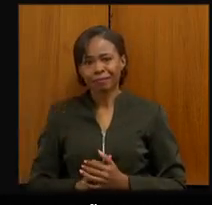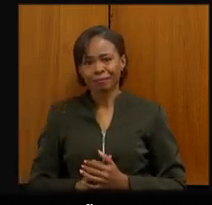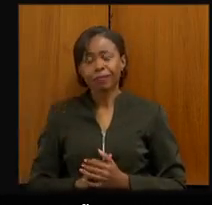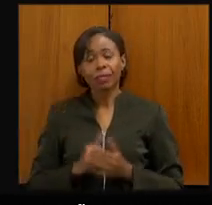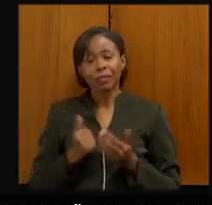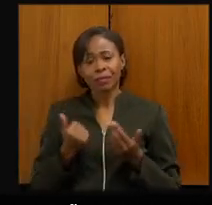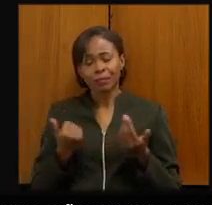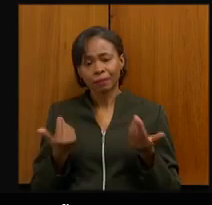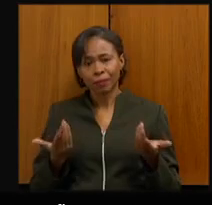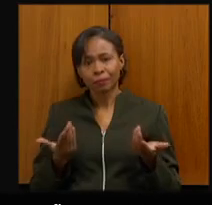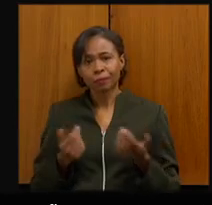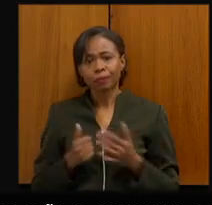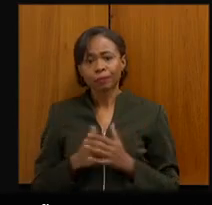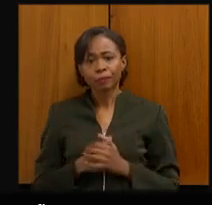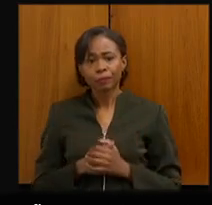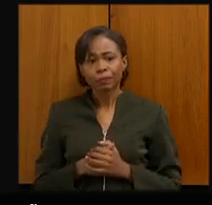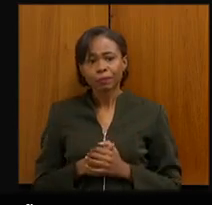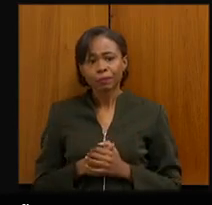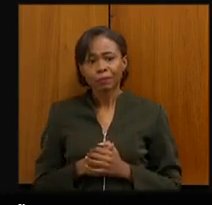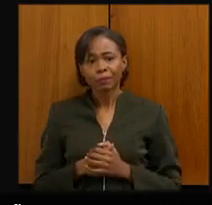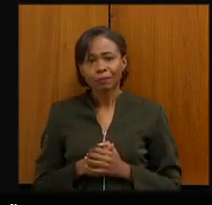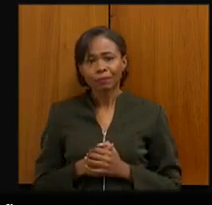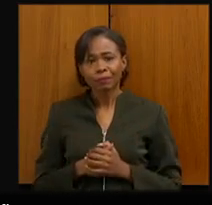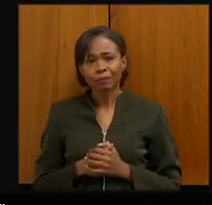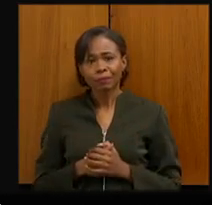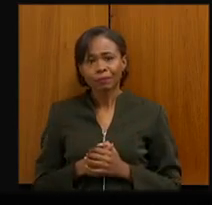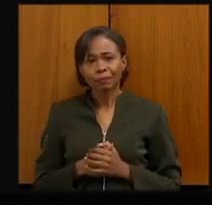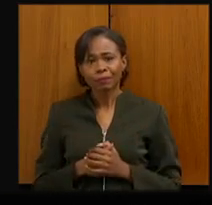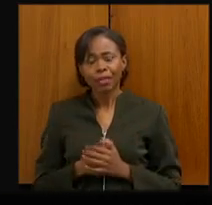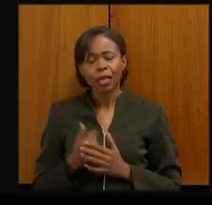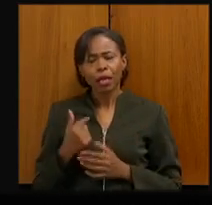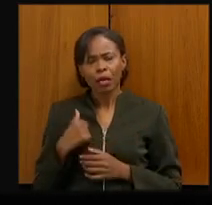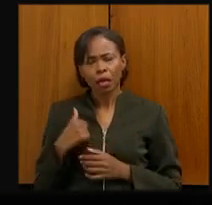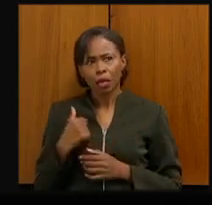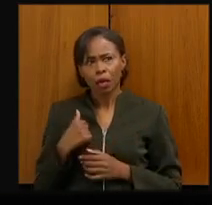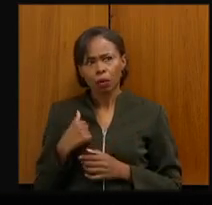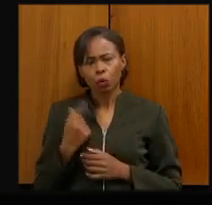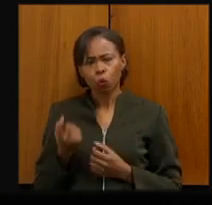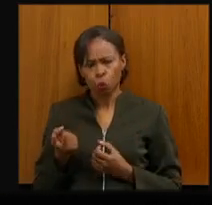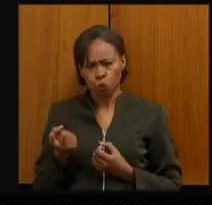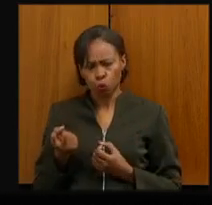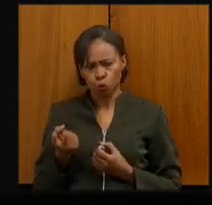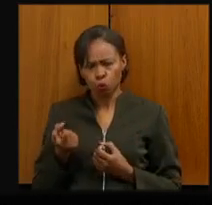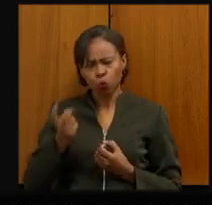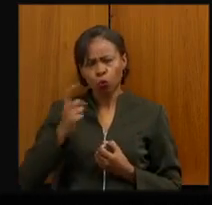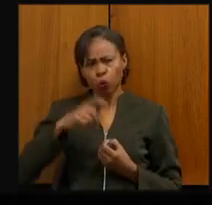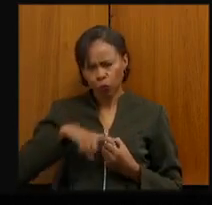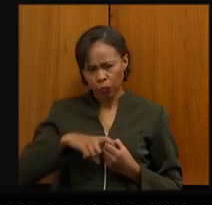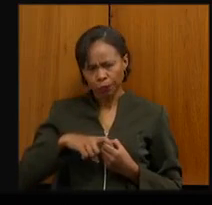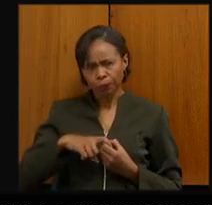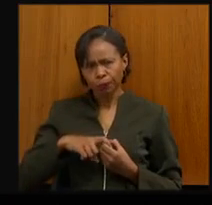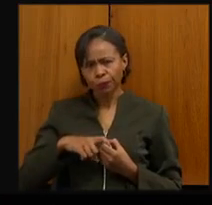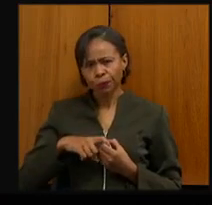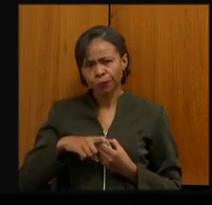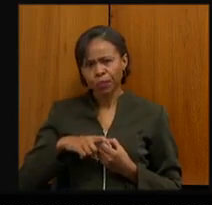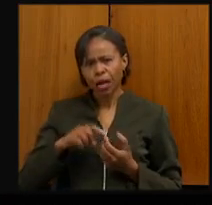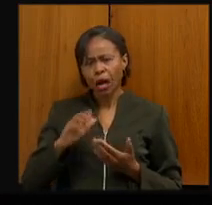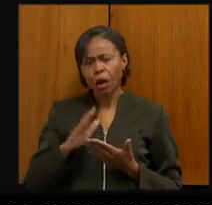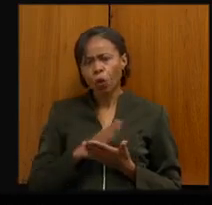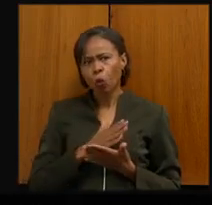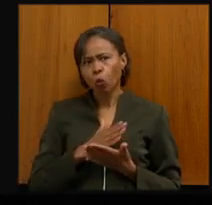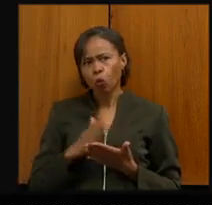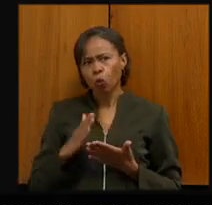é eu eu voltei aqui em algumas em algumas alguns